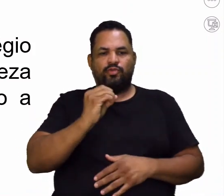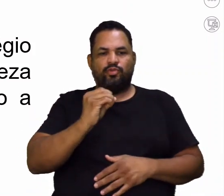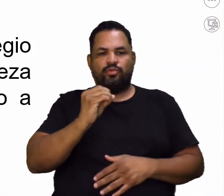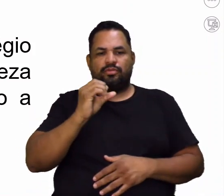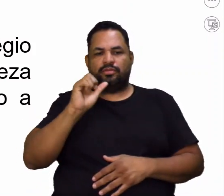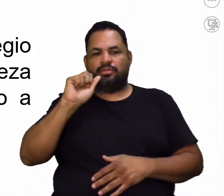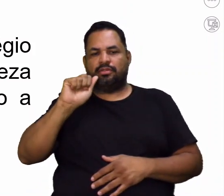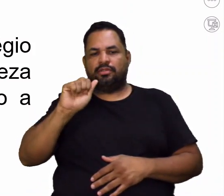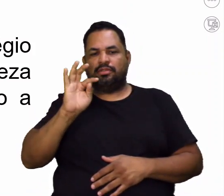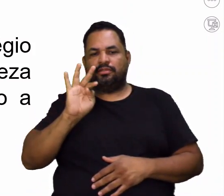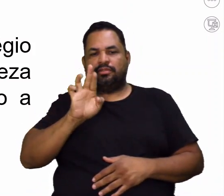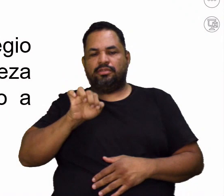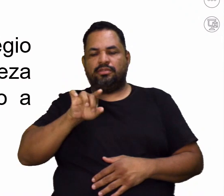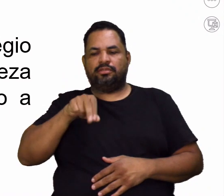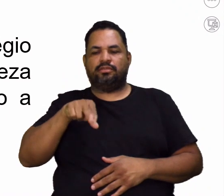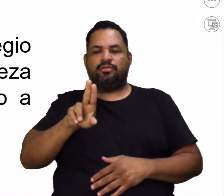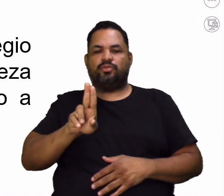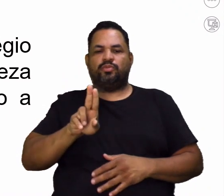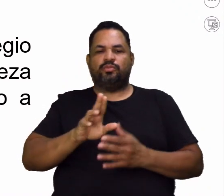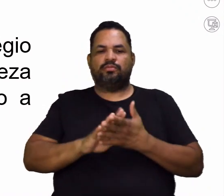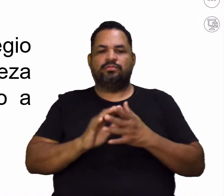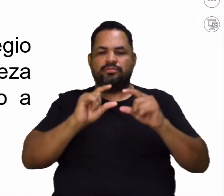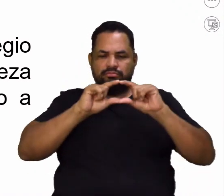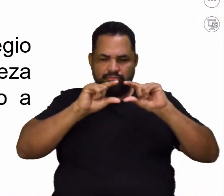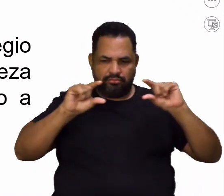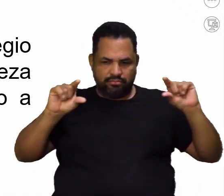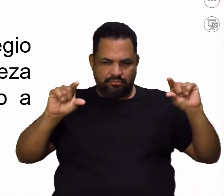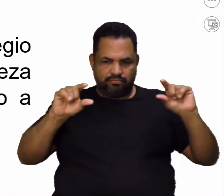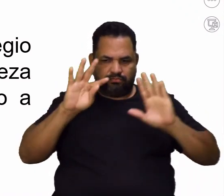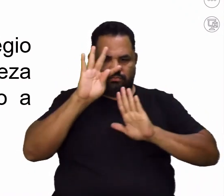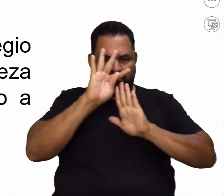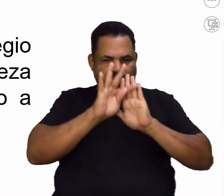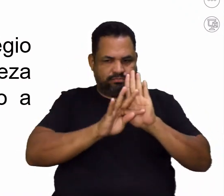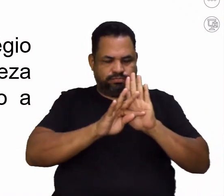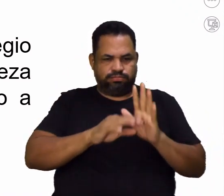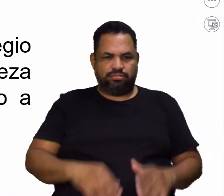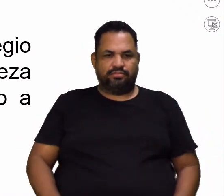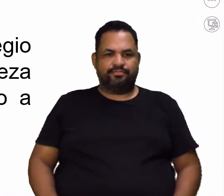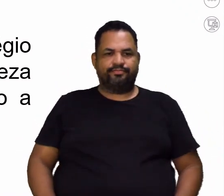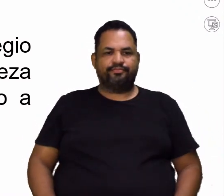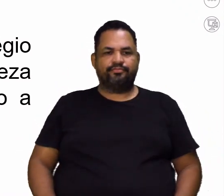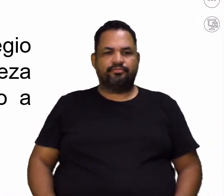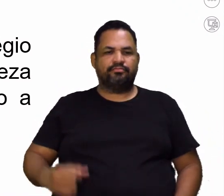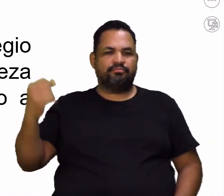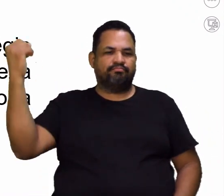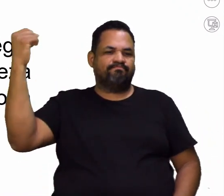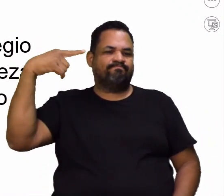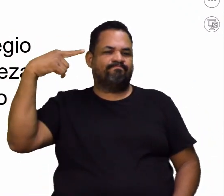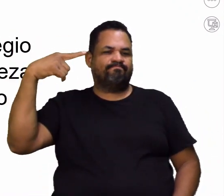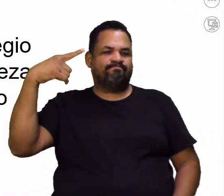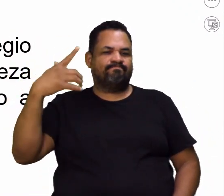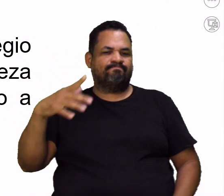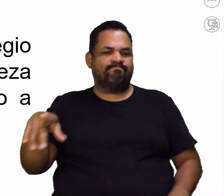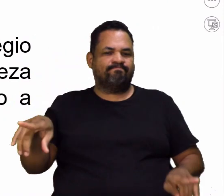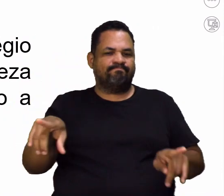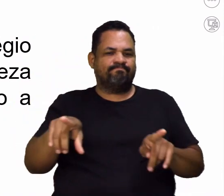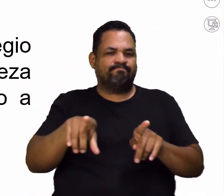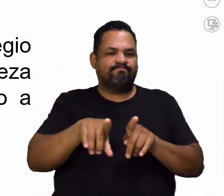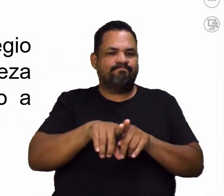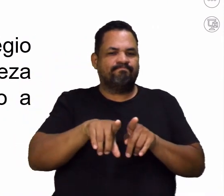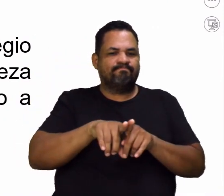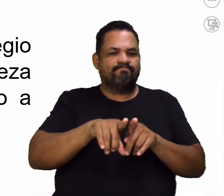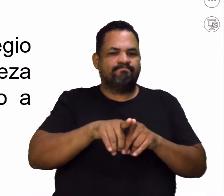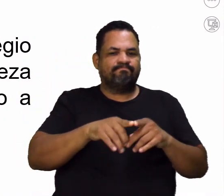Ateneu só que é só o fragmentozinho beleza acompanhe comigo o sol vinha também